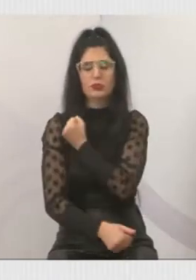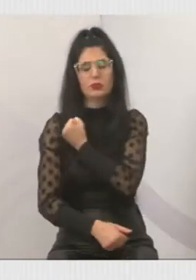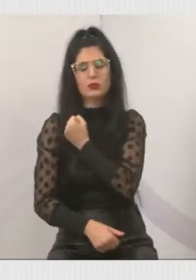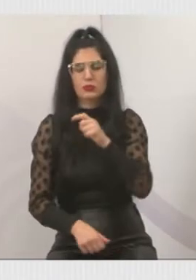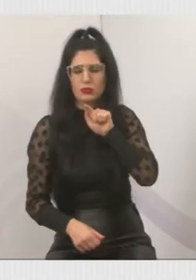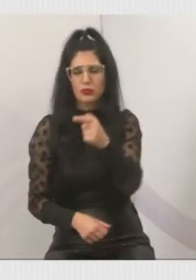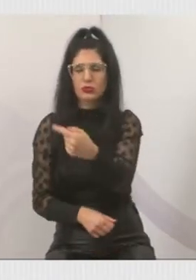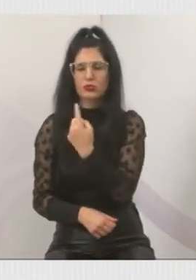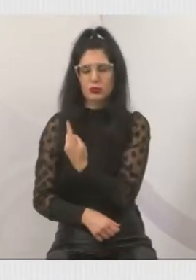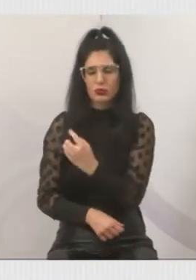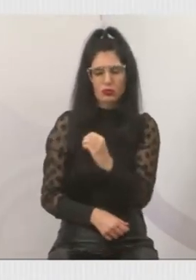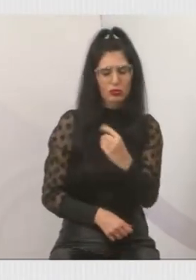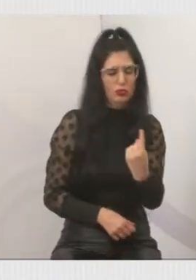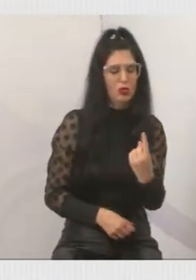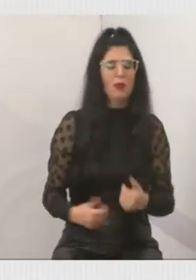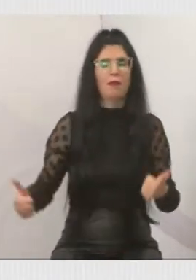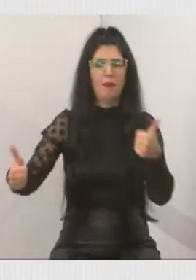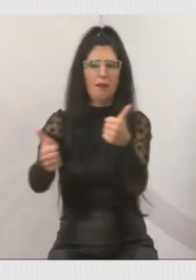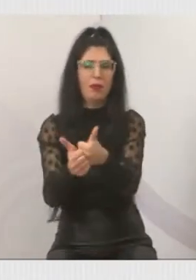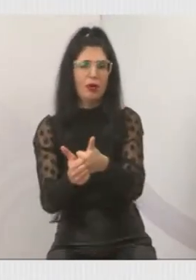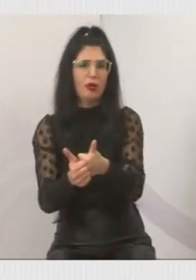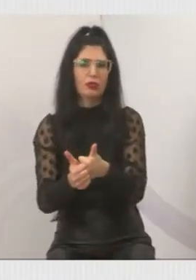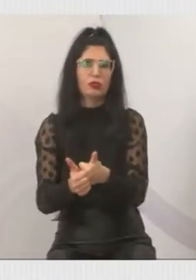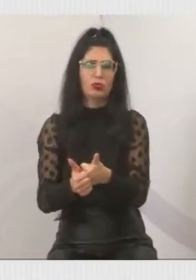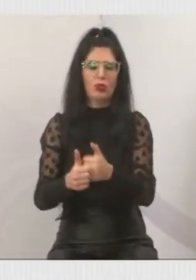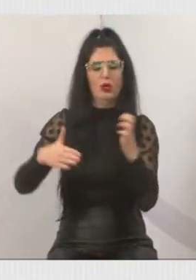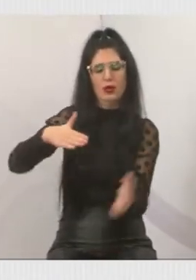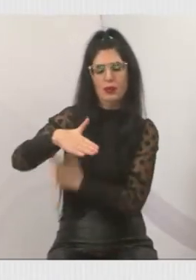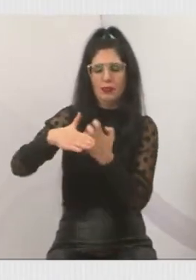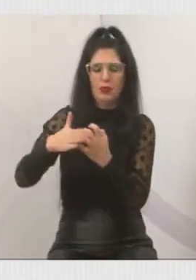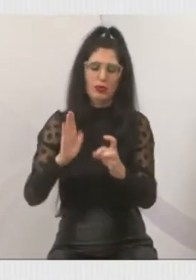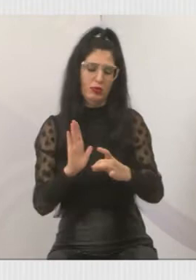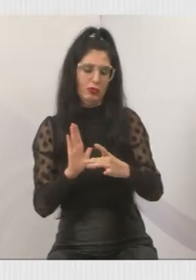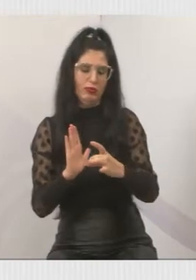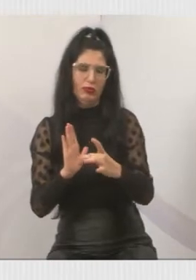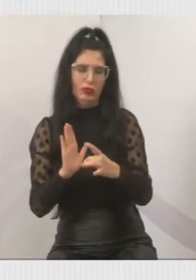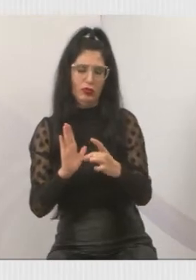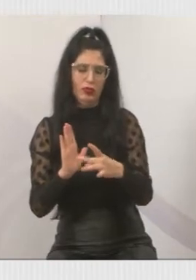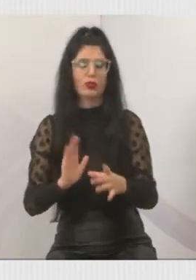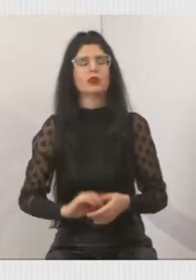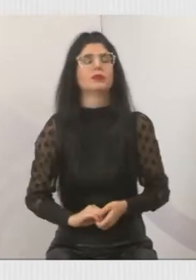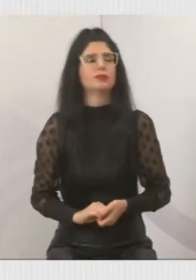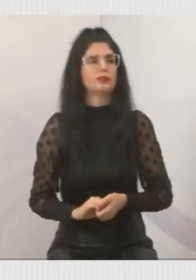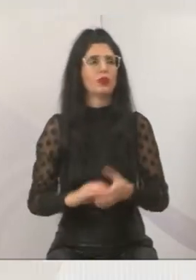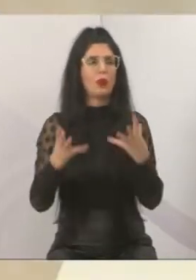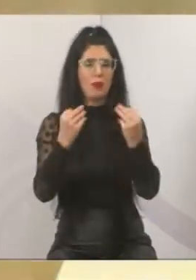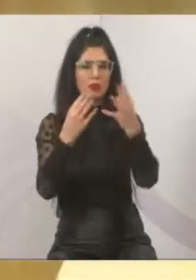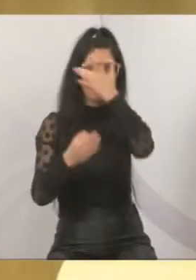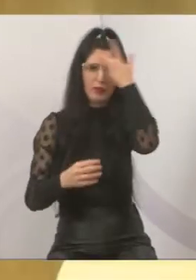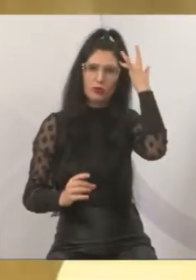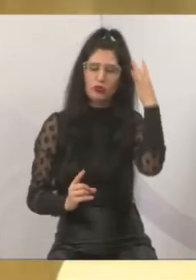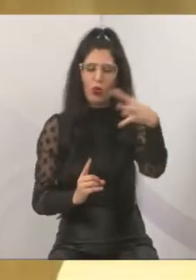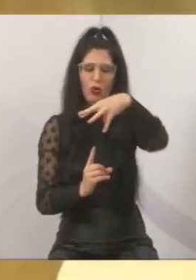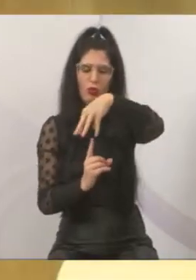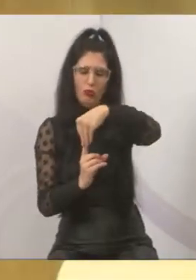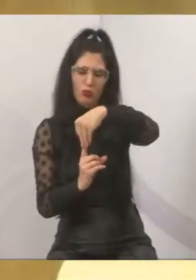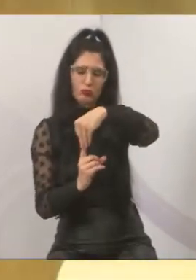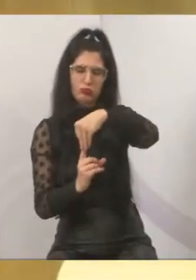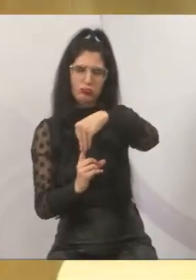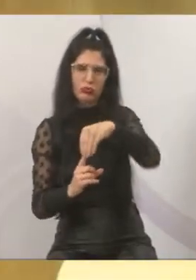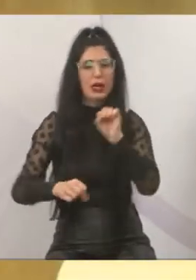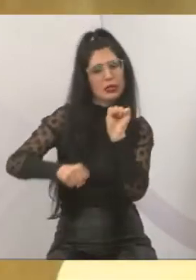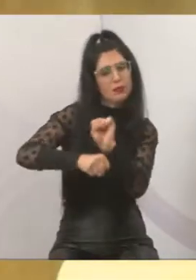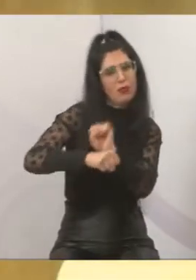Corporation e a Sebrae. Além de ser muito utilizado pela população, também é utilizado pelos trabalhadores